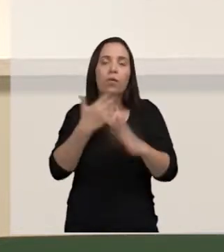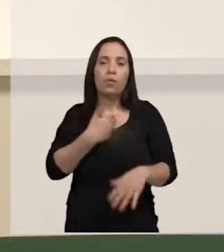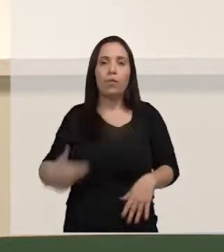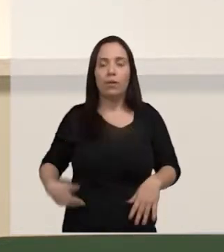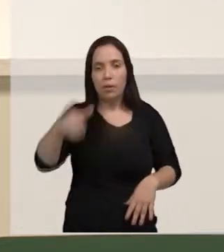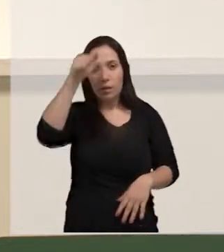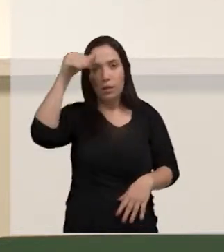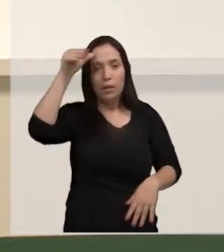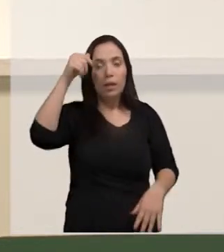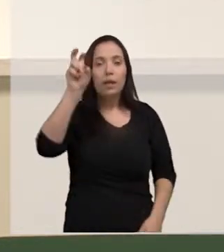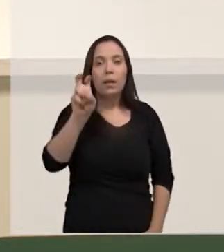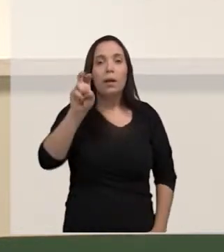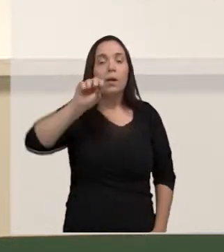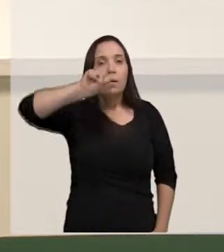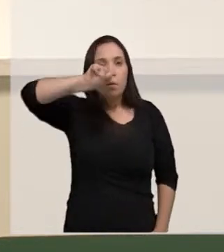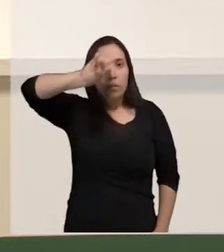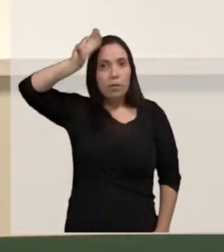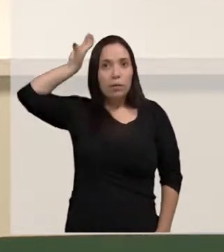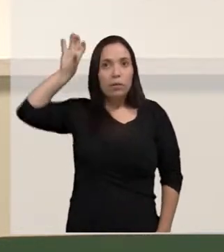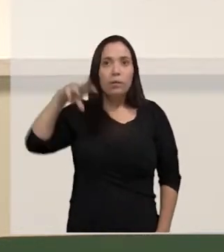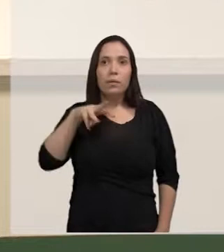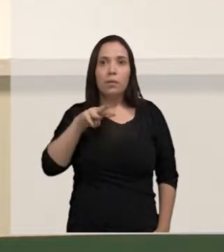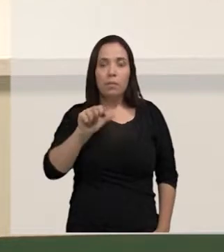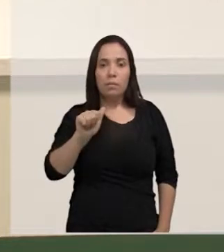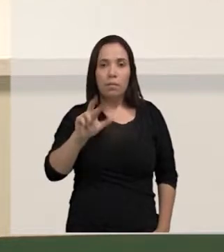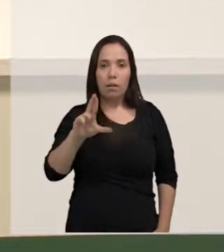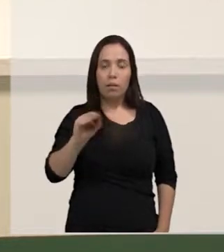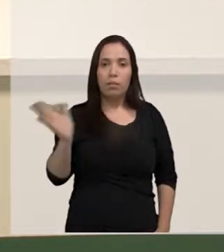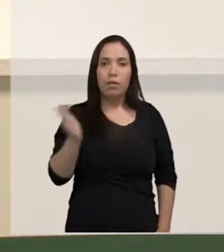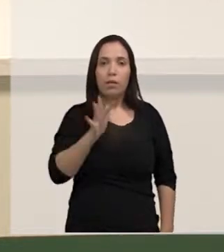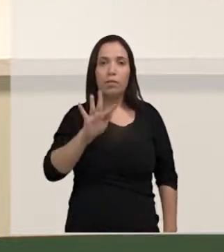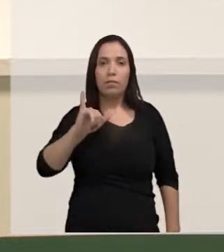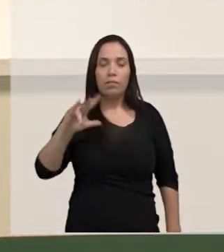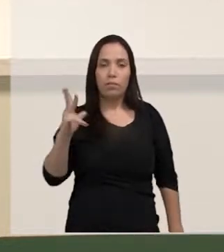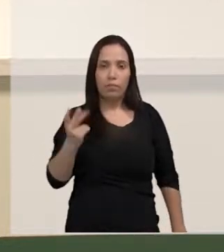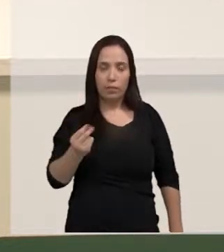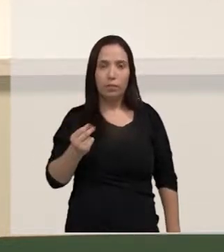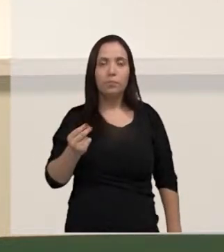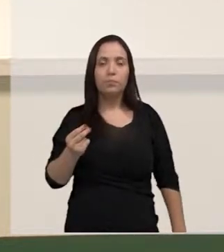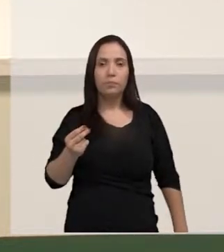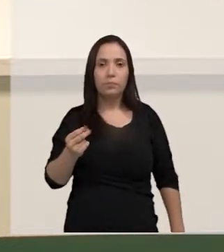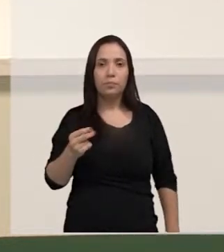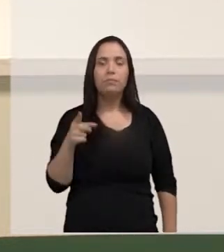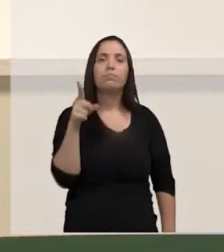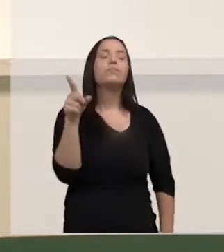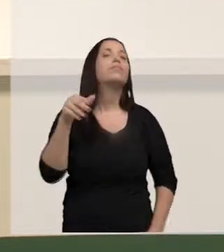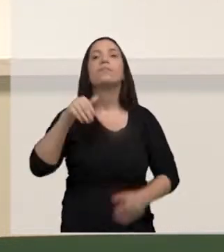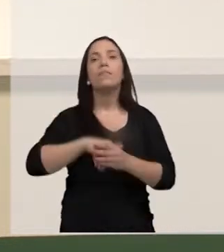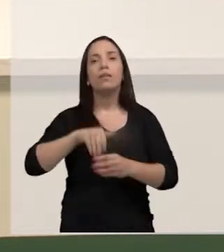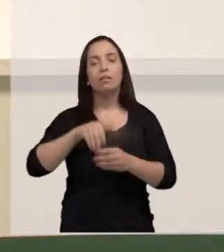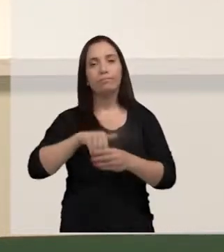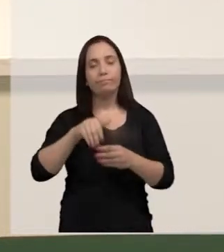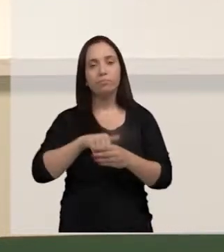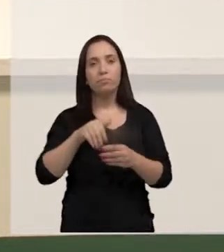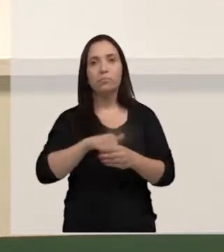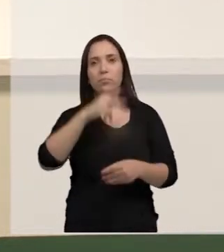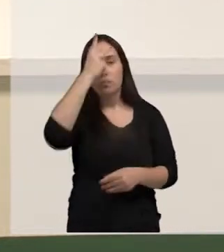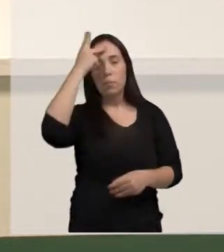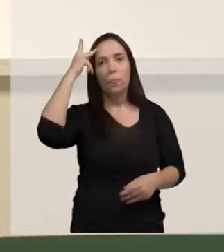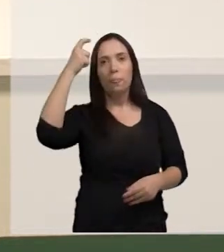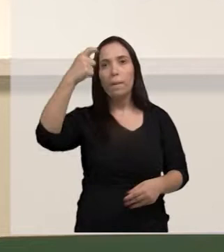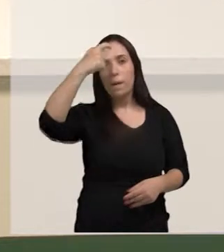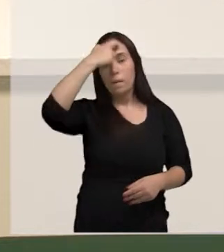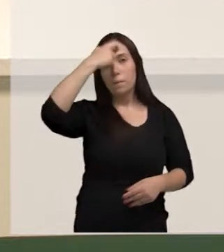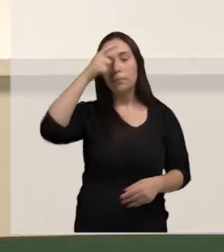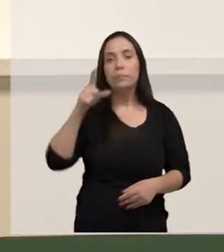governador. Mauro Filho era esperado. Esse é o voto espontâneo de quem vota. Esse é o voto de qualidade, né? Que o cara vota